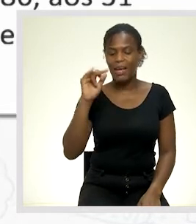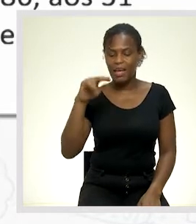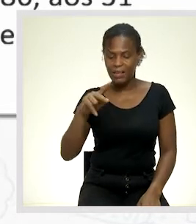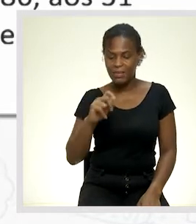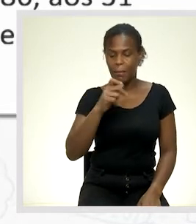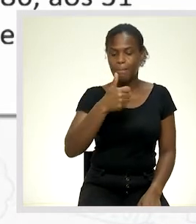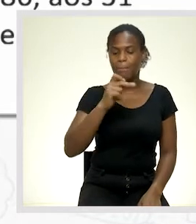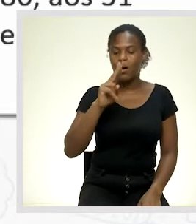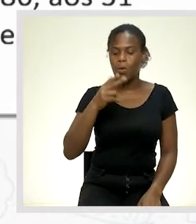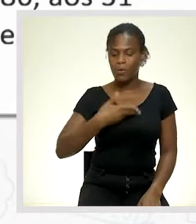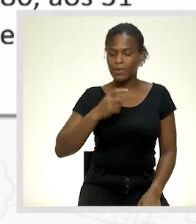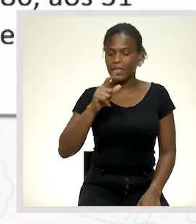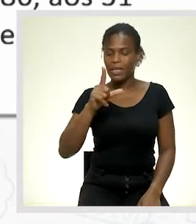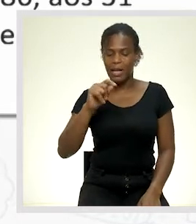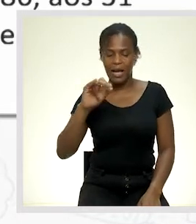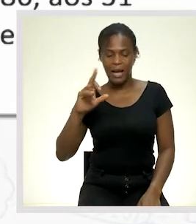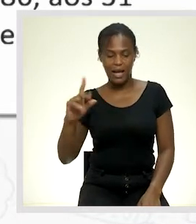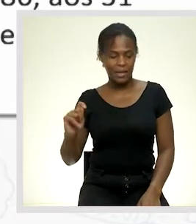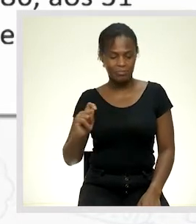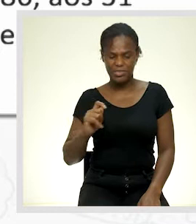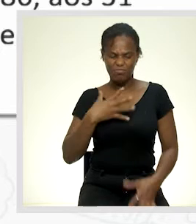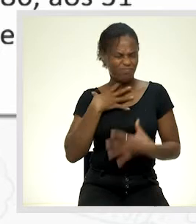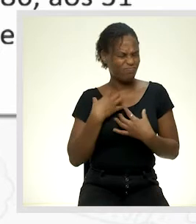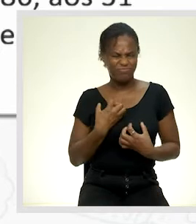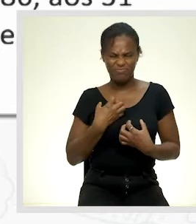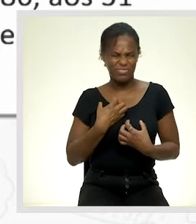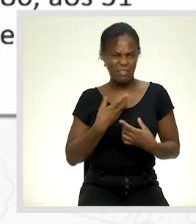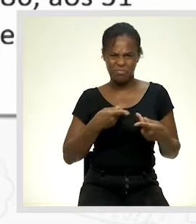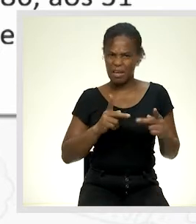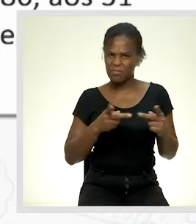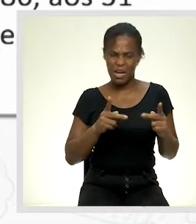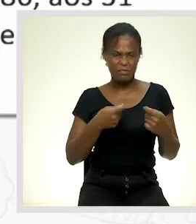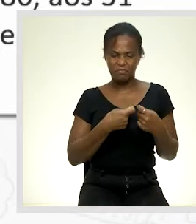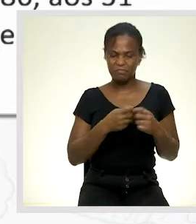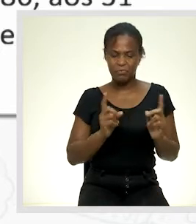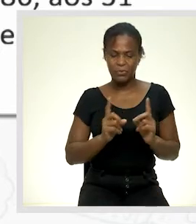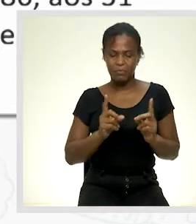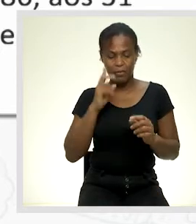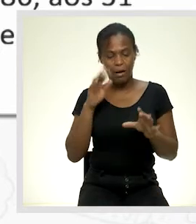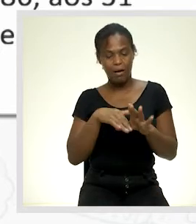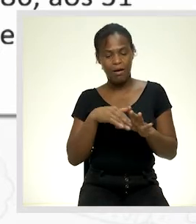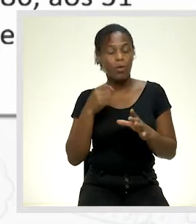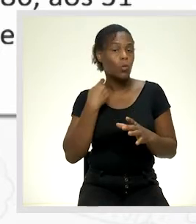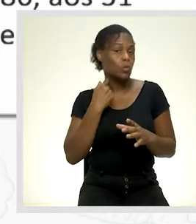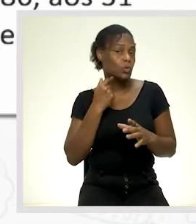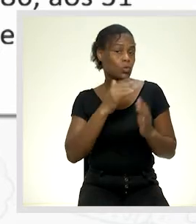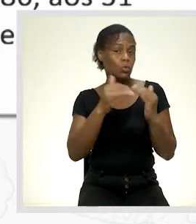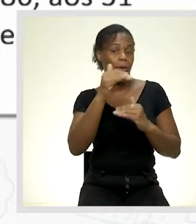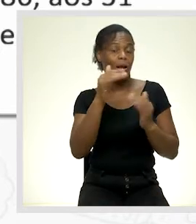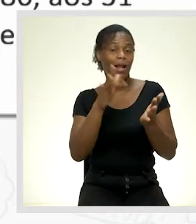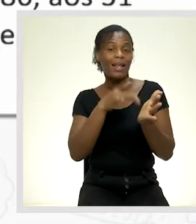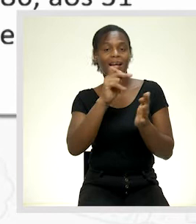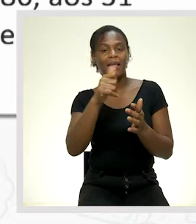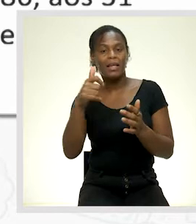Era anticlerical e não cultivava angústias metafísicas. Frequentou o curso superior de letras,